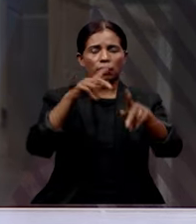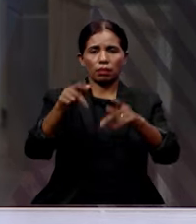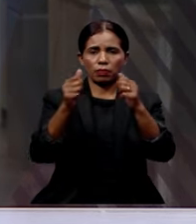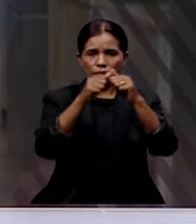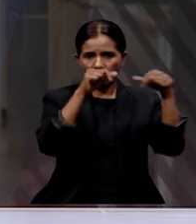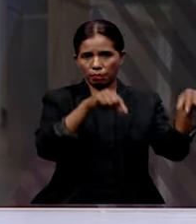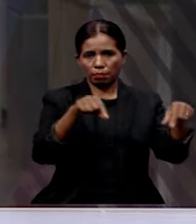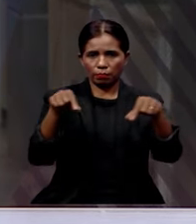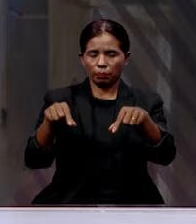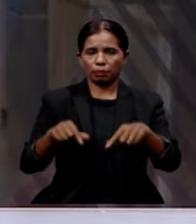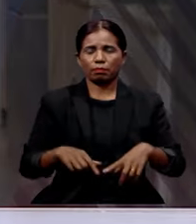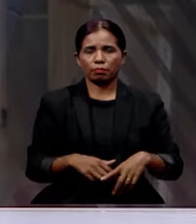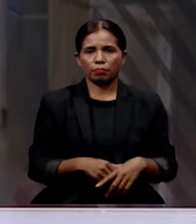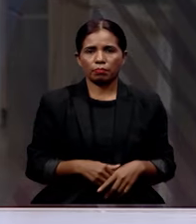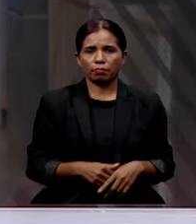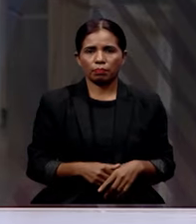deficiência.